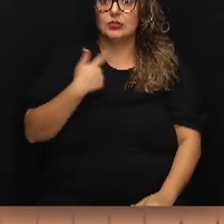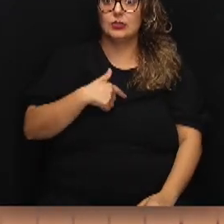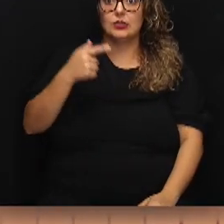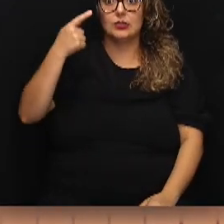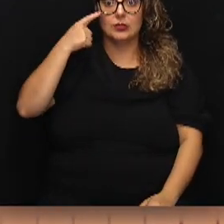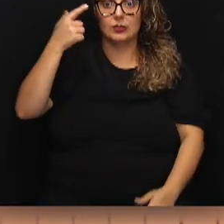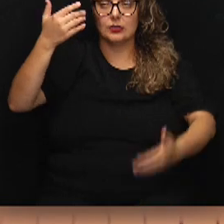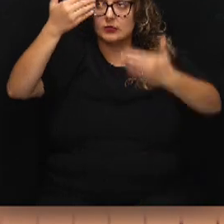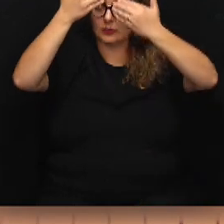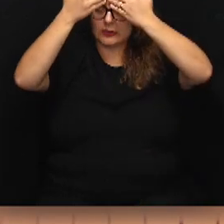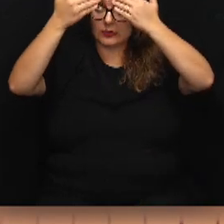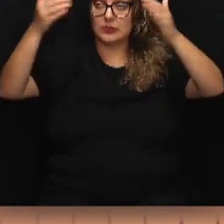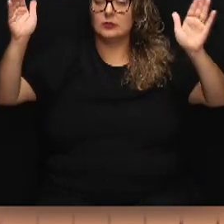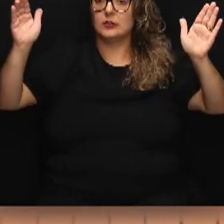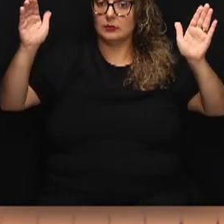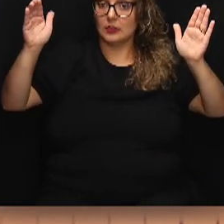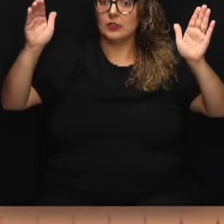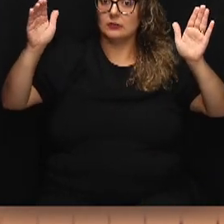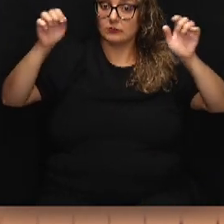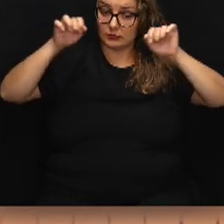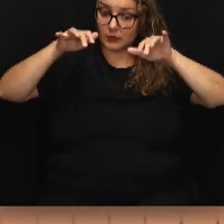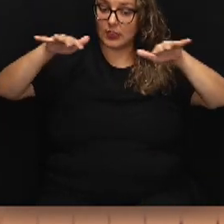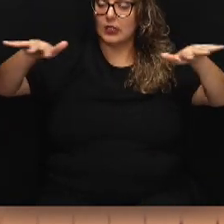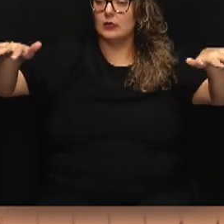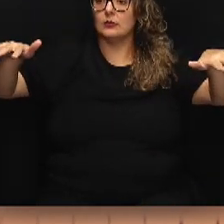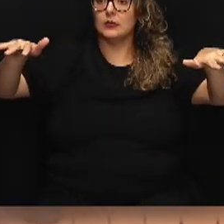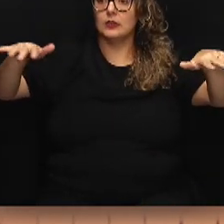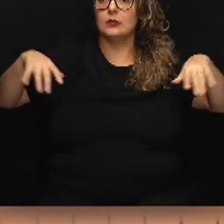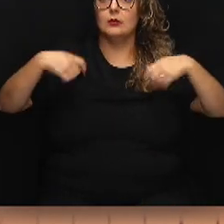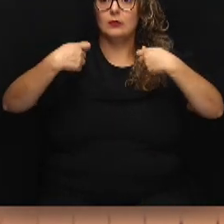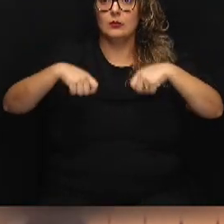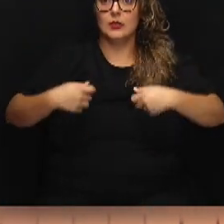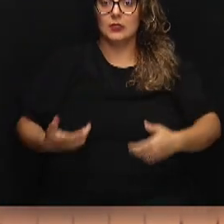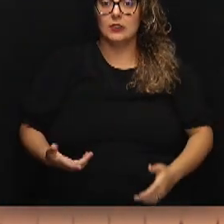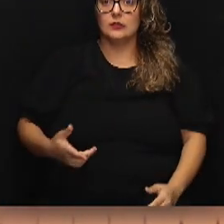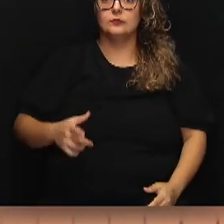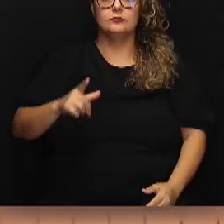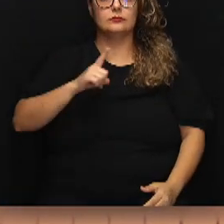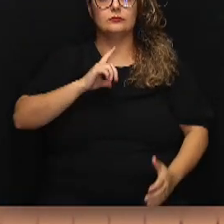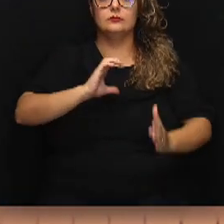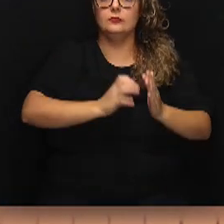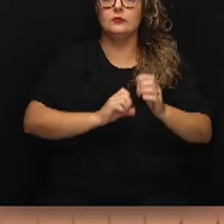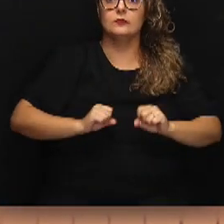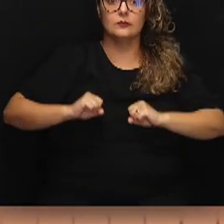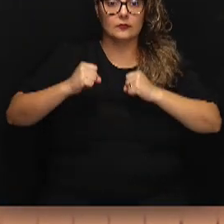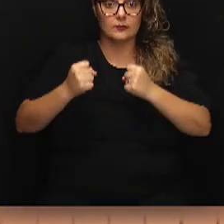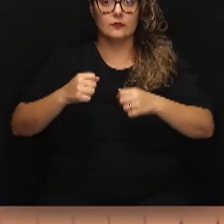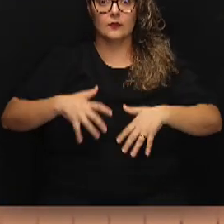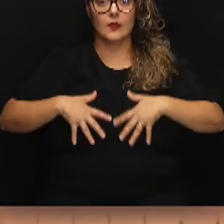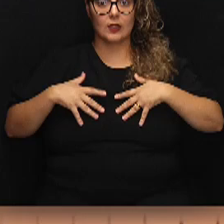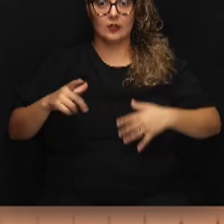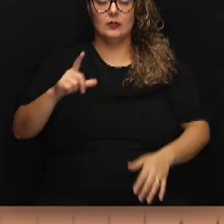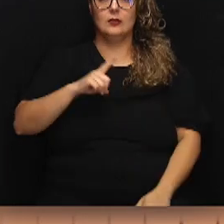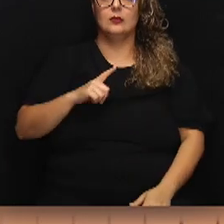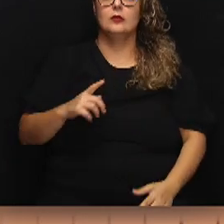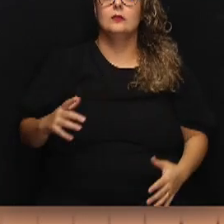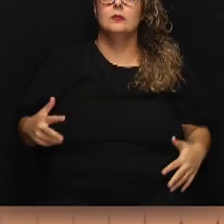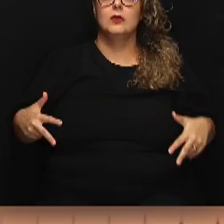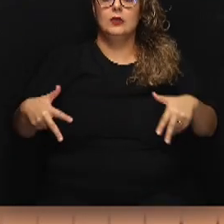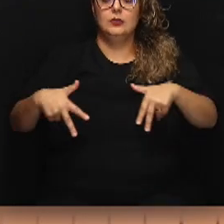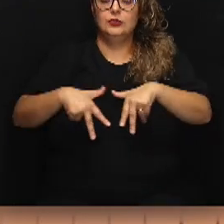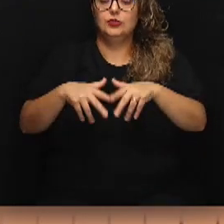cabeça aberta, né, e ampla. Nós temos aqui o nosso partido, vamos lutar, temos orgulho dele, mas nós temos que estar irmandados